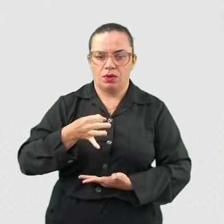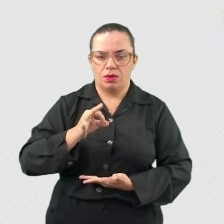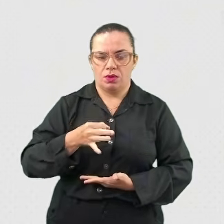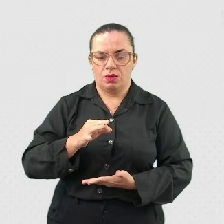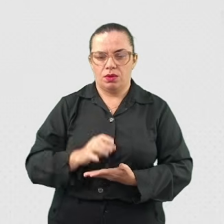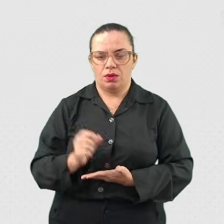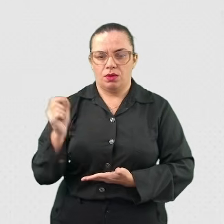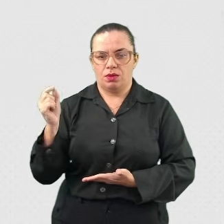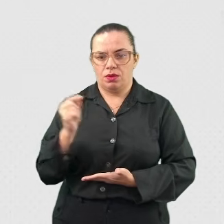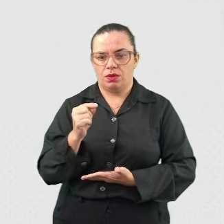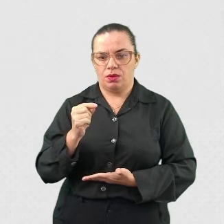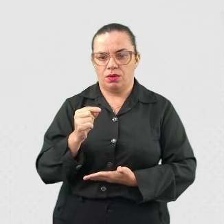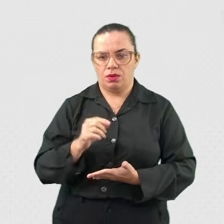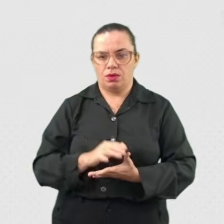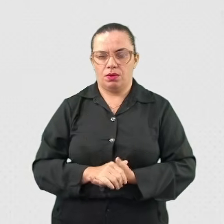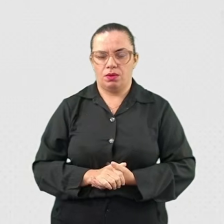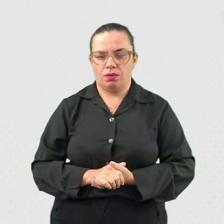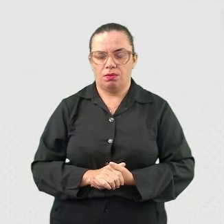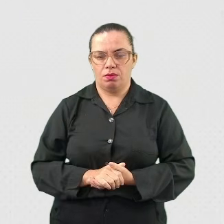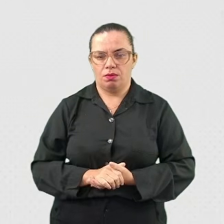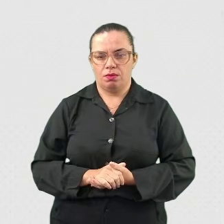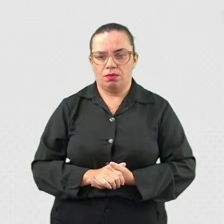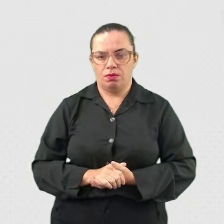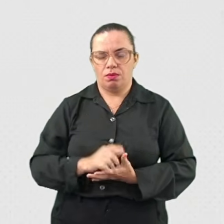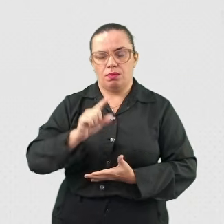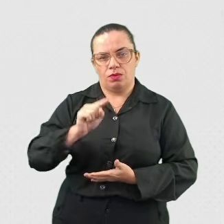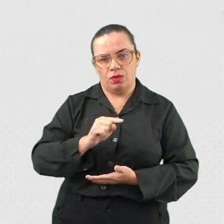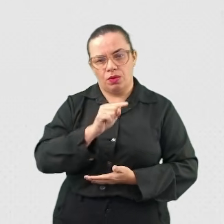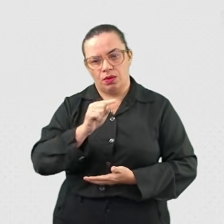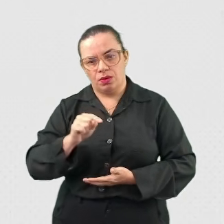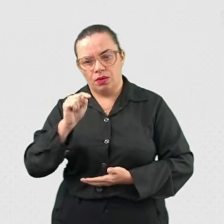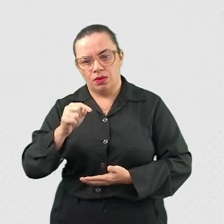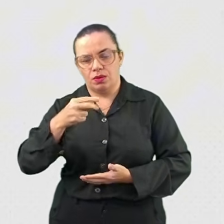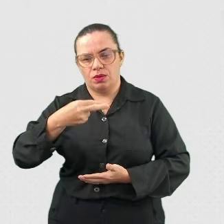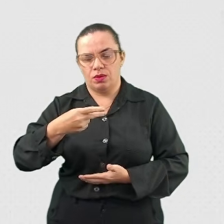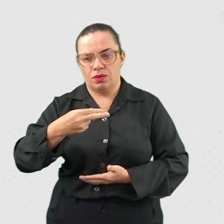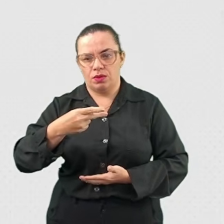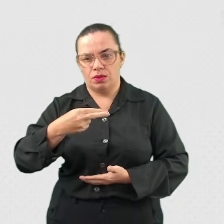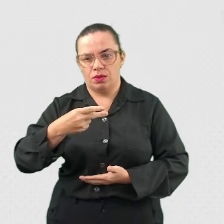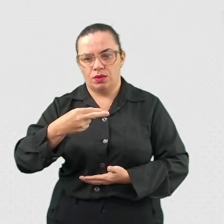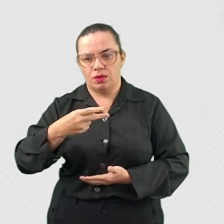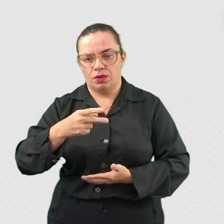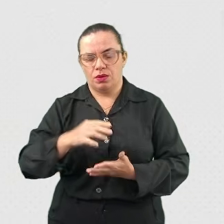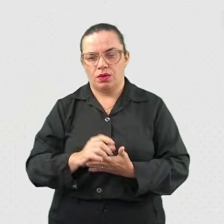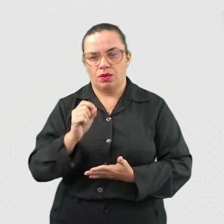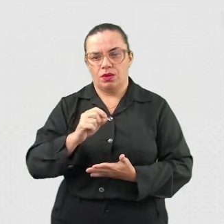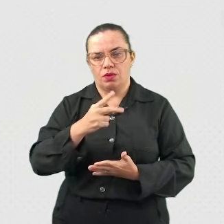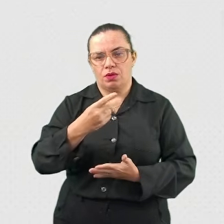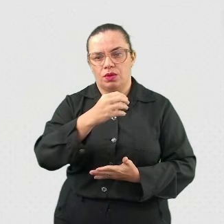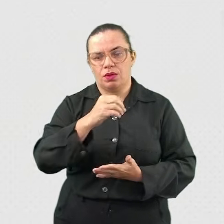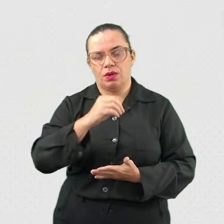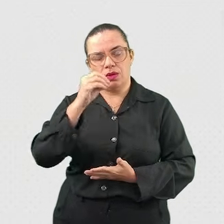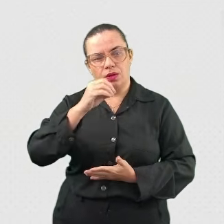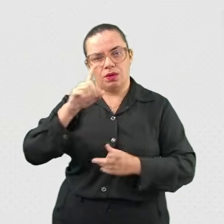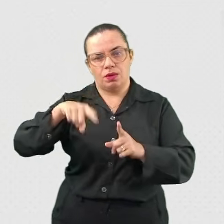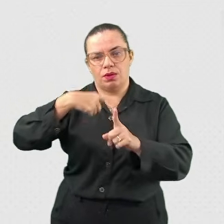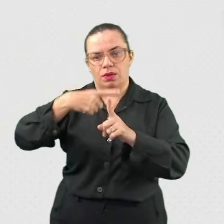aqui, o alfa, vai ser igual a 20 graus mais beta, 150.